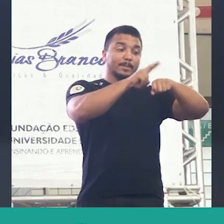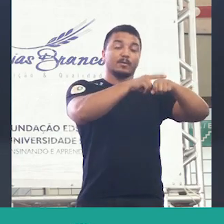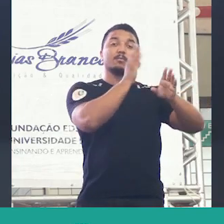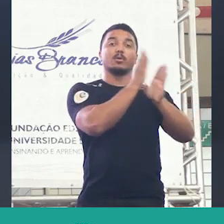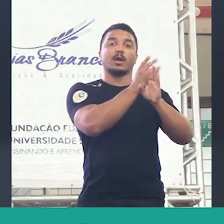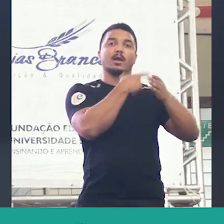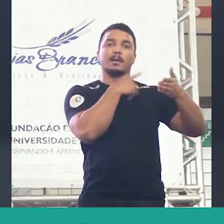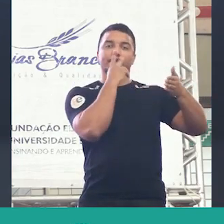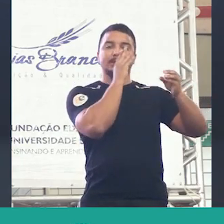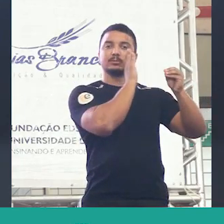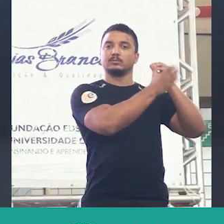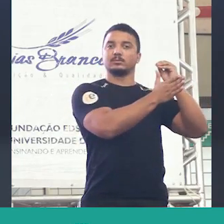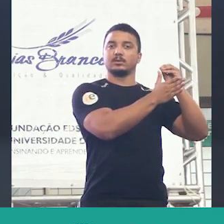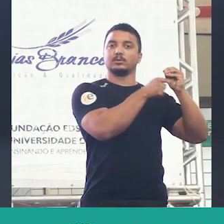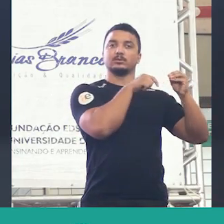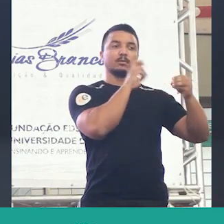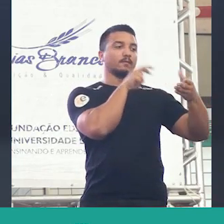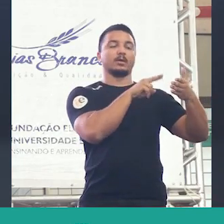é